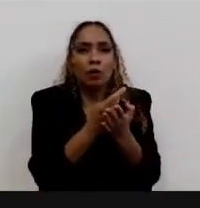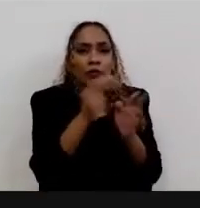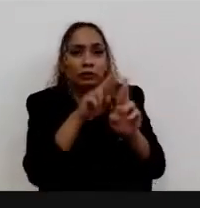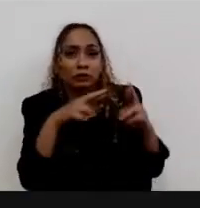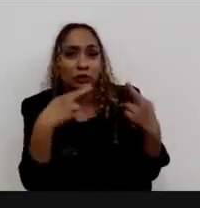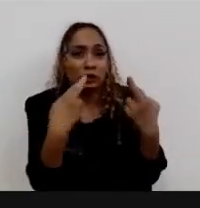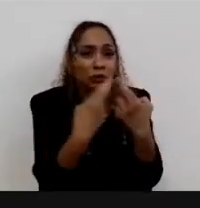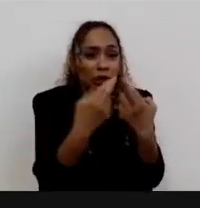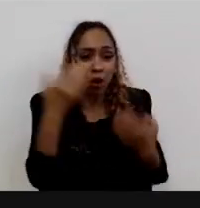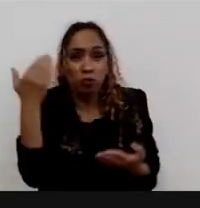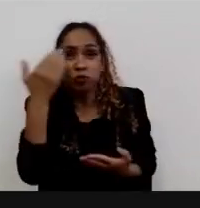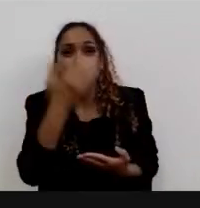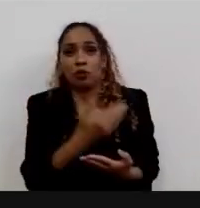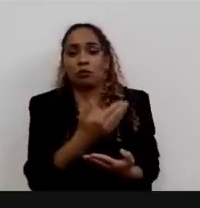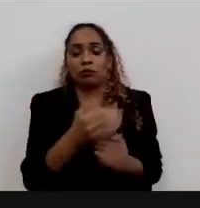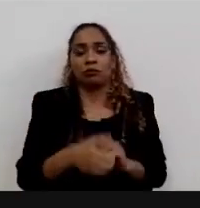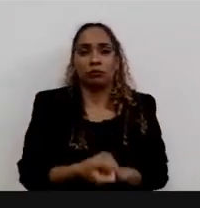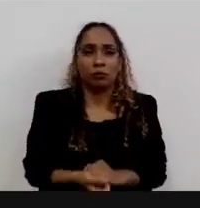fazendo amostragens?